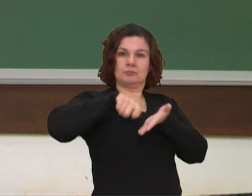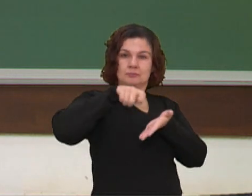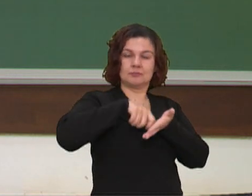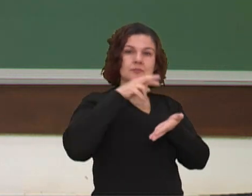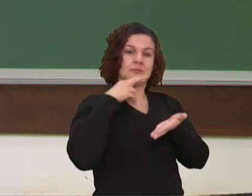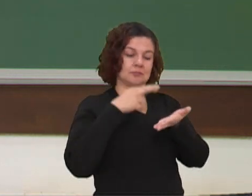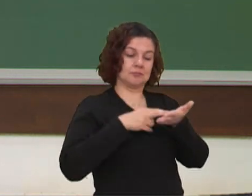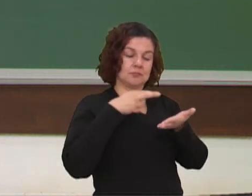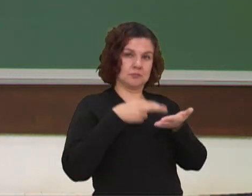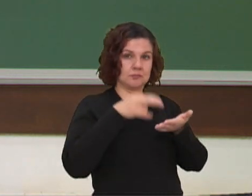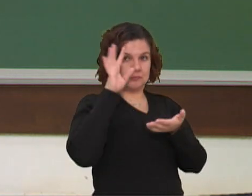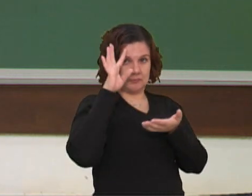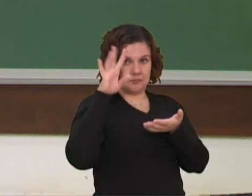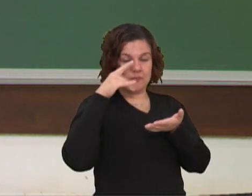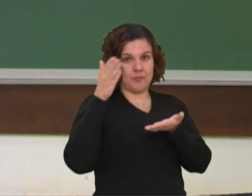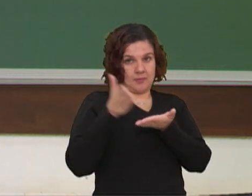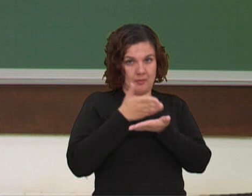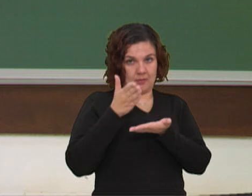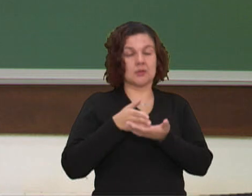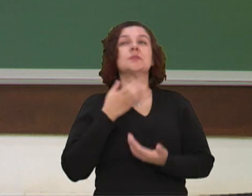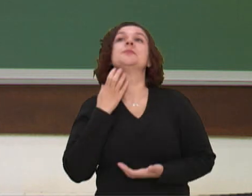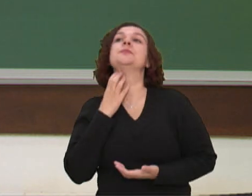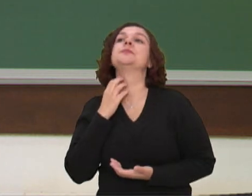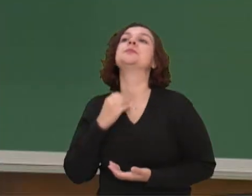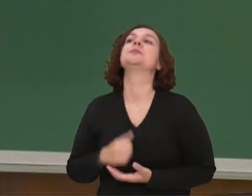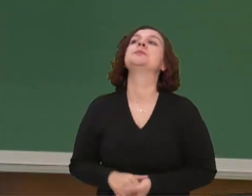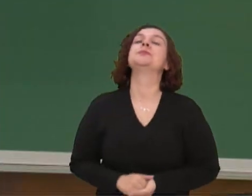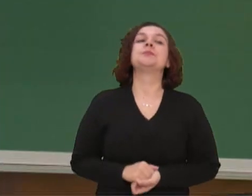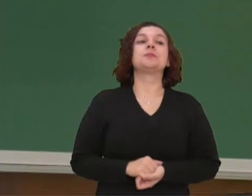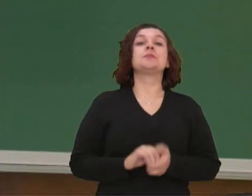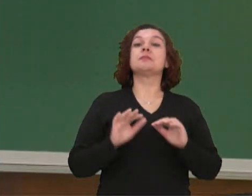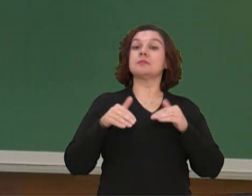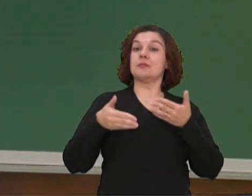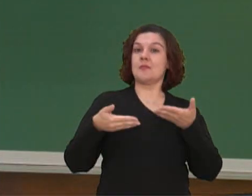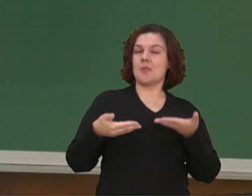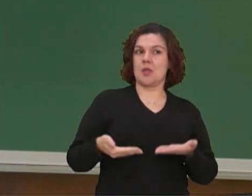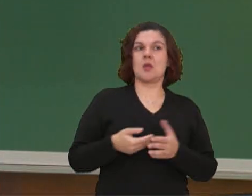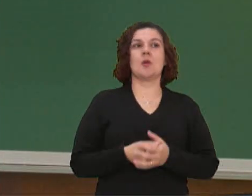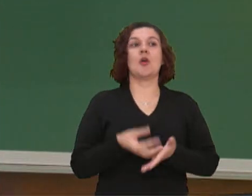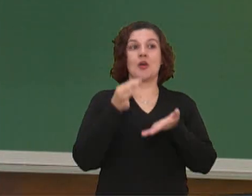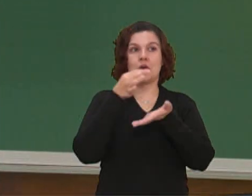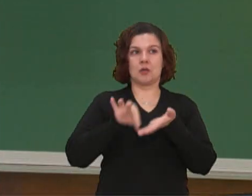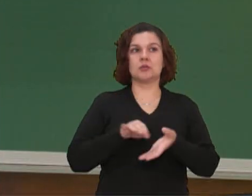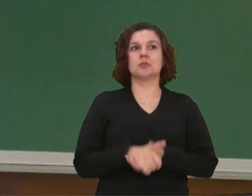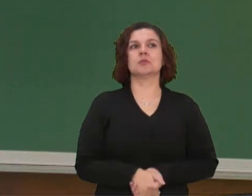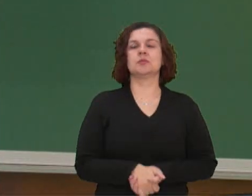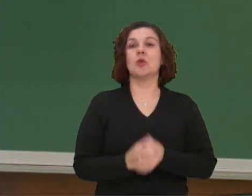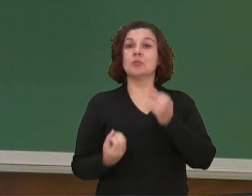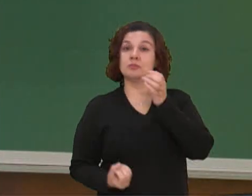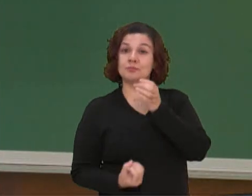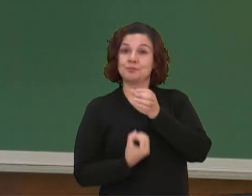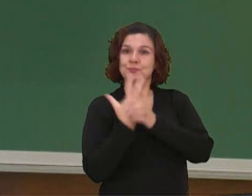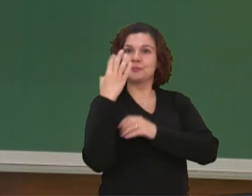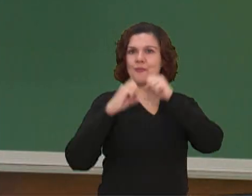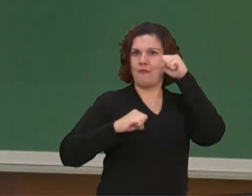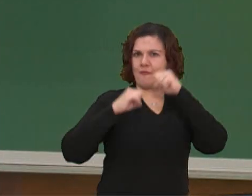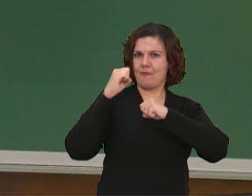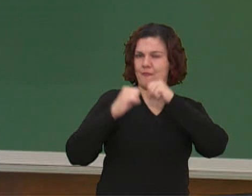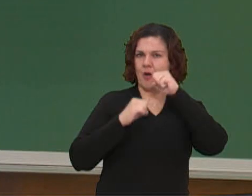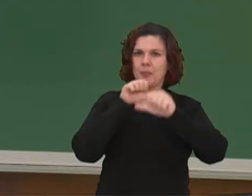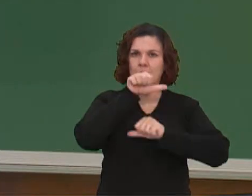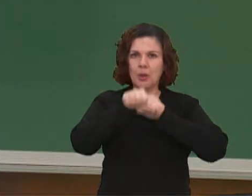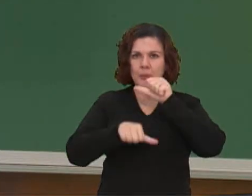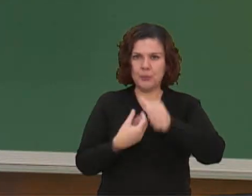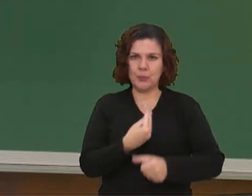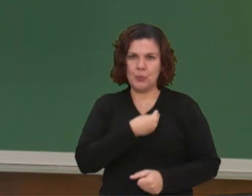refletissem e respondessem ali adequadamente. Então, vamos fazer a correção ali. O surgimento das fábricas alterou